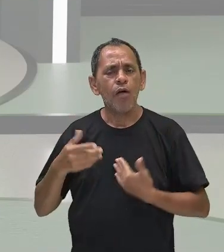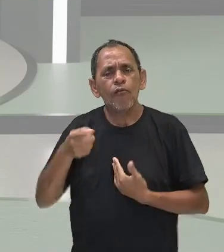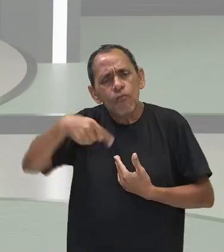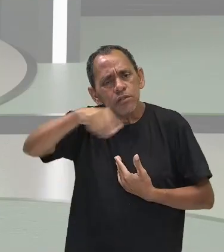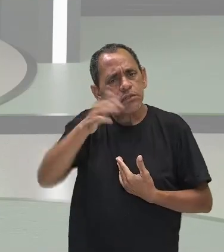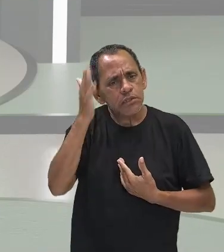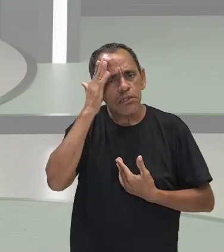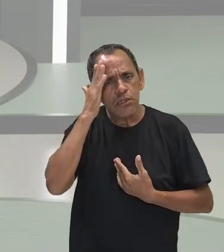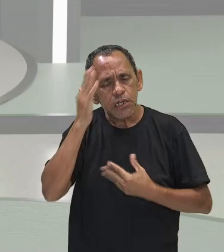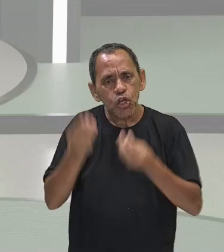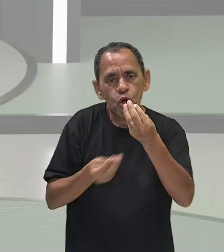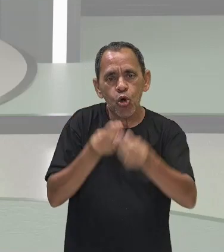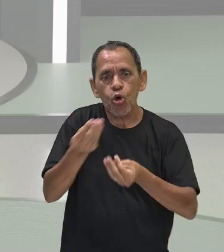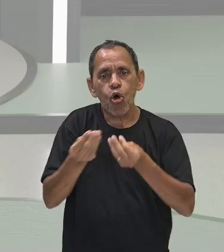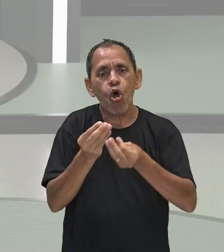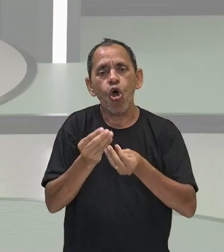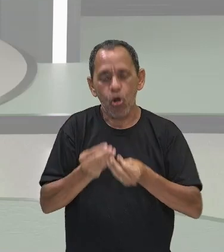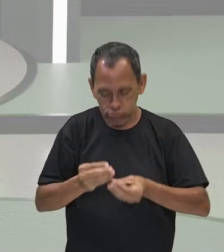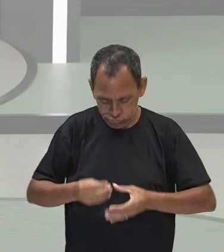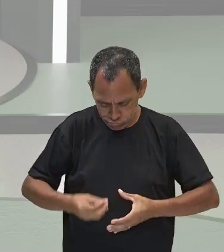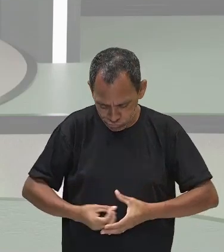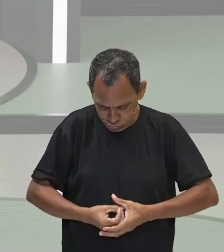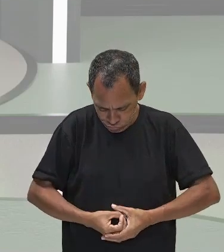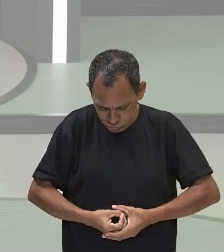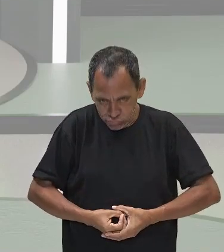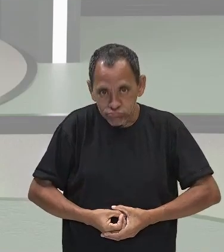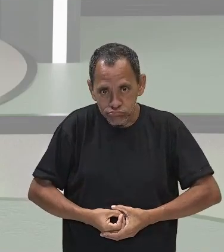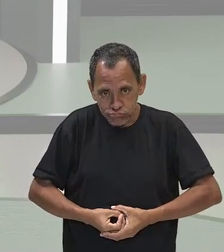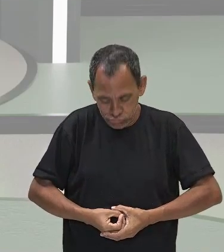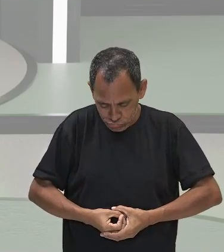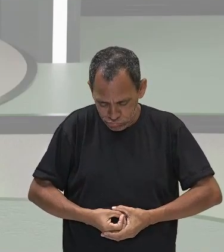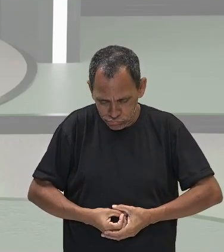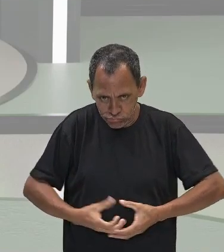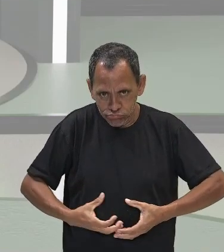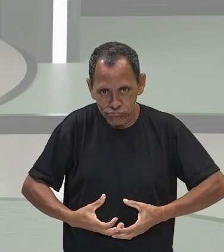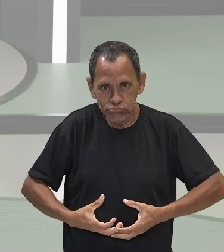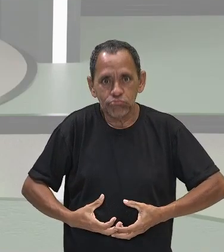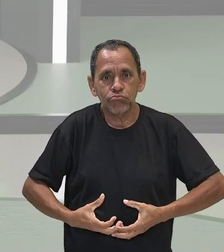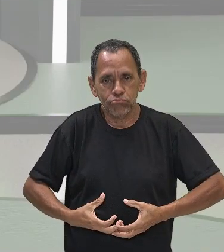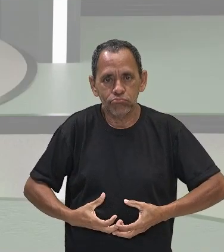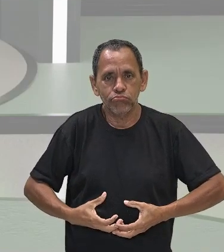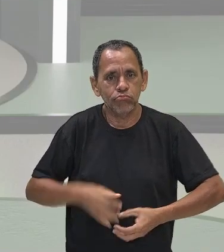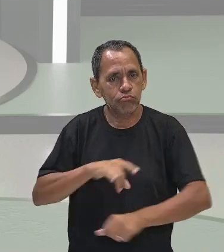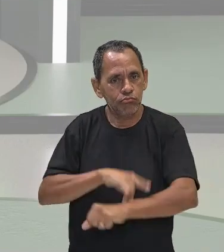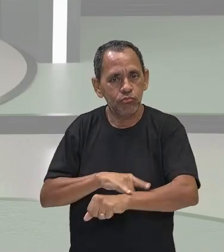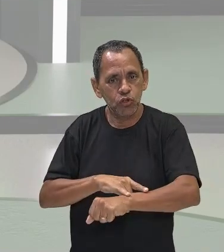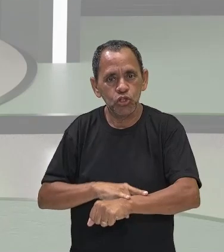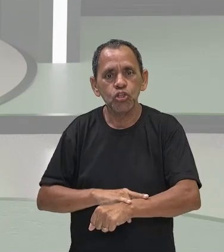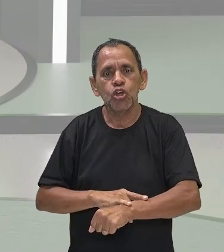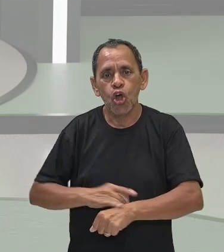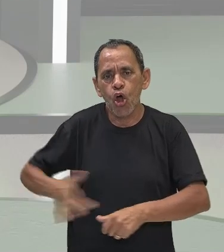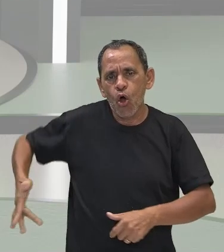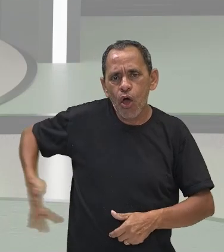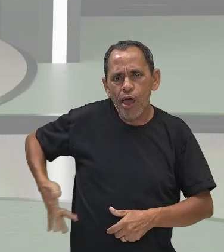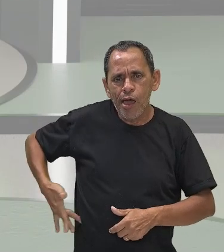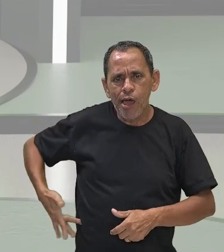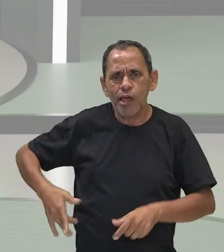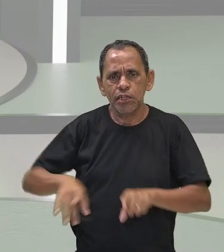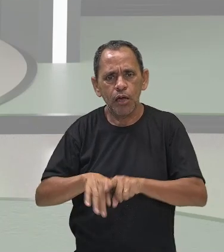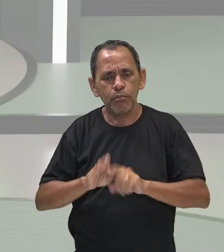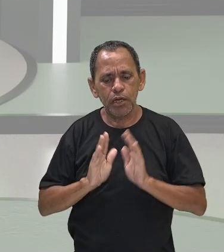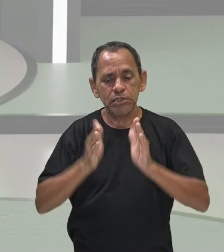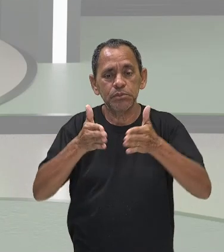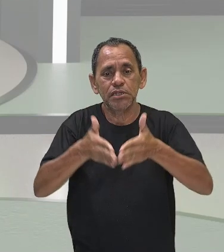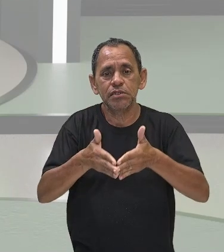temos aqui apontando a bexiga e os rins, que vão fazer parte do sistema excretor, mas em específico do próximo